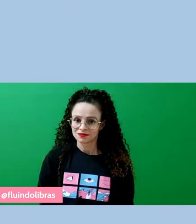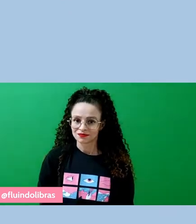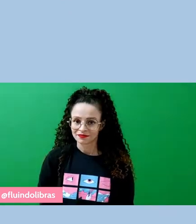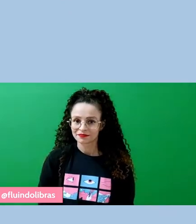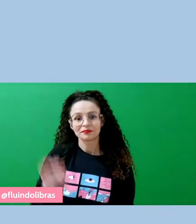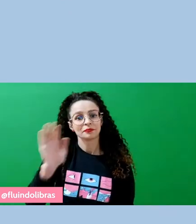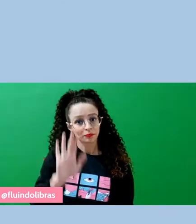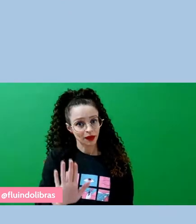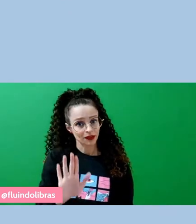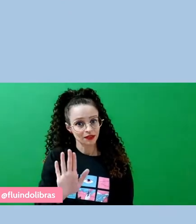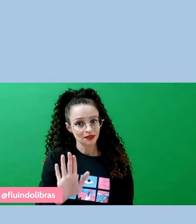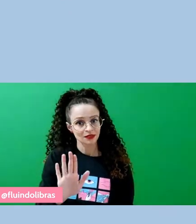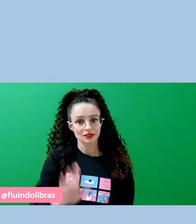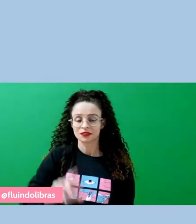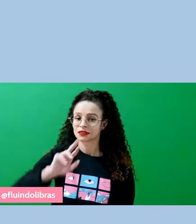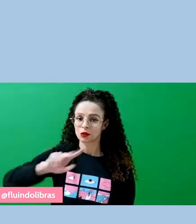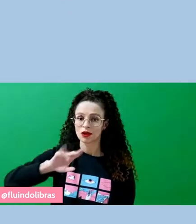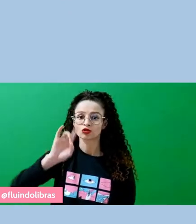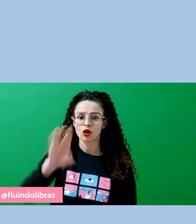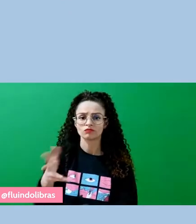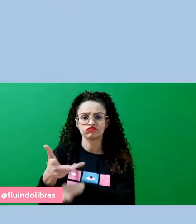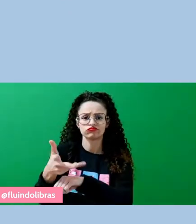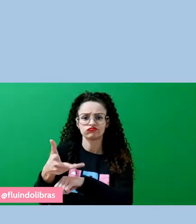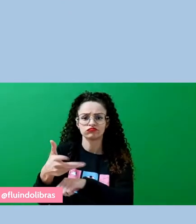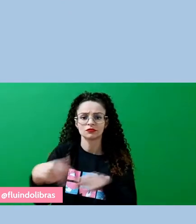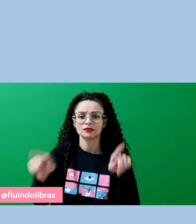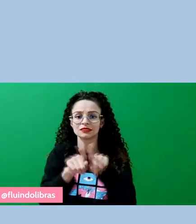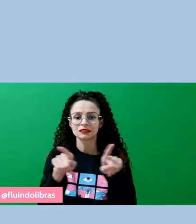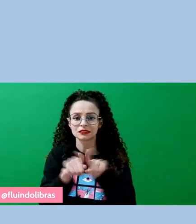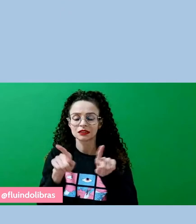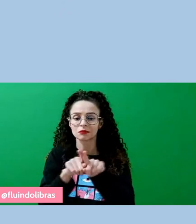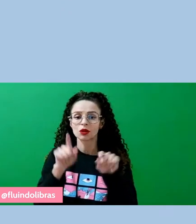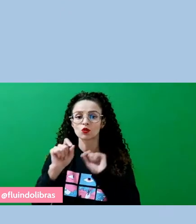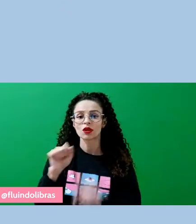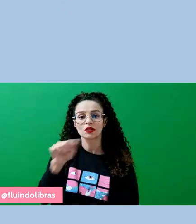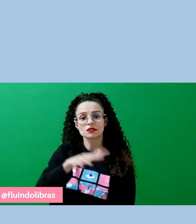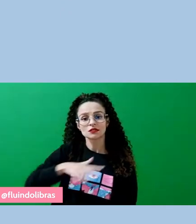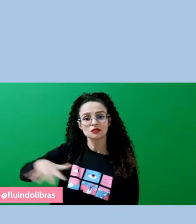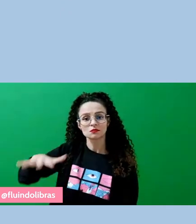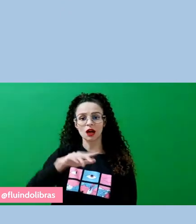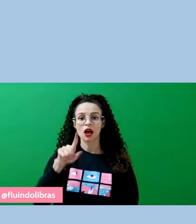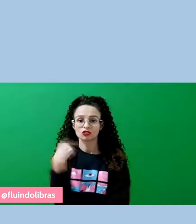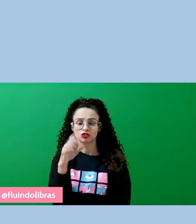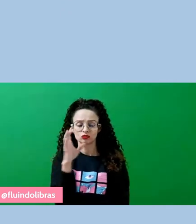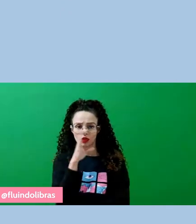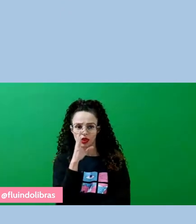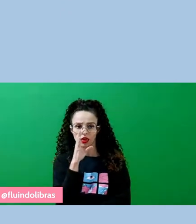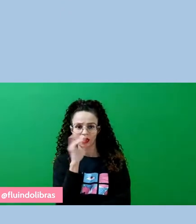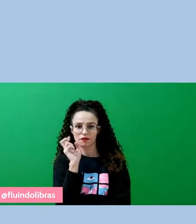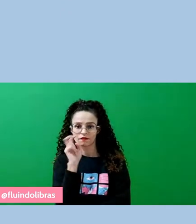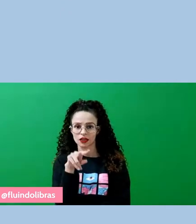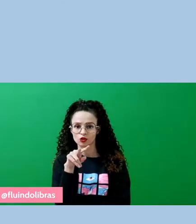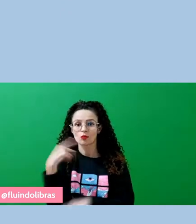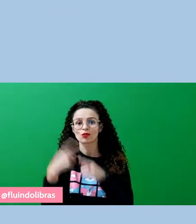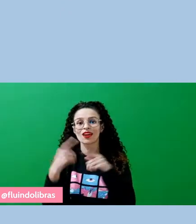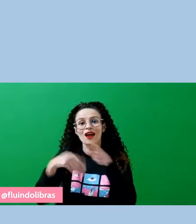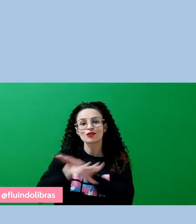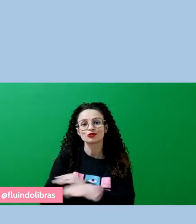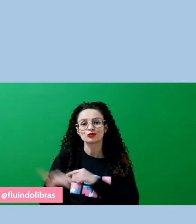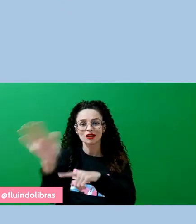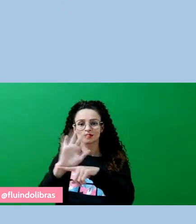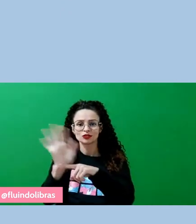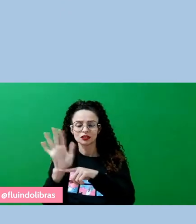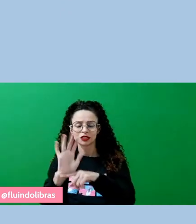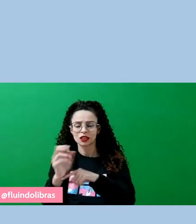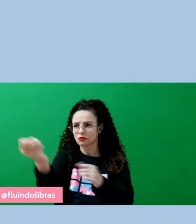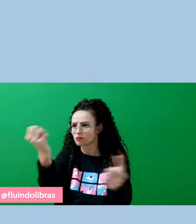mas não só essa velocidade, mas esse tempo de construir esses espaços da gente que está vendo. Como a gente está acostumado a ver o cinema sendo recebendo